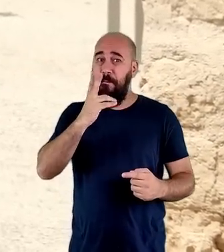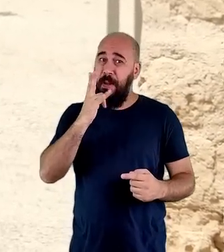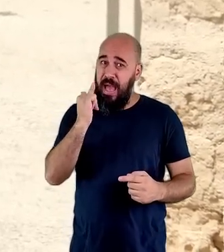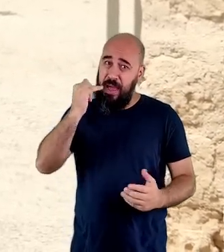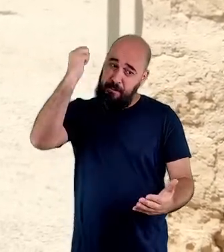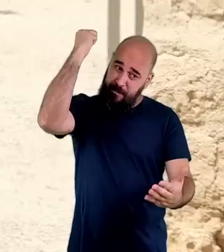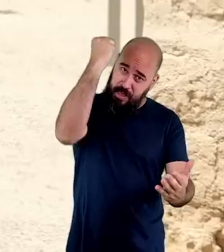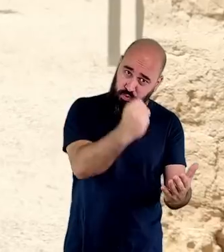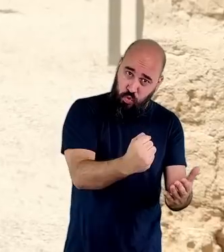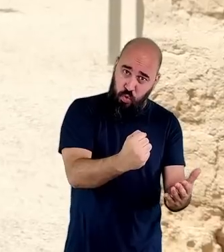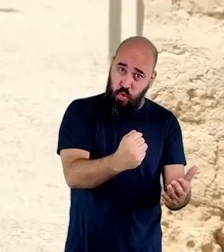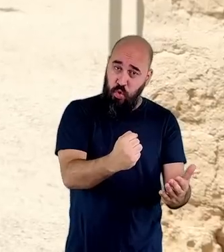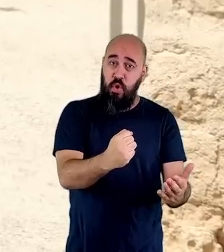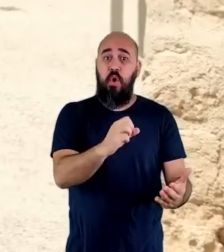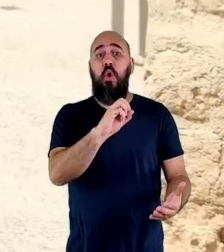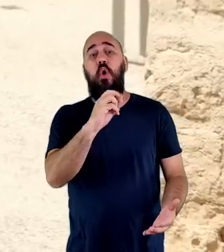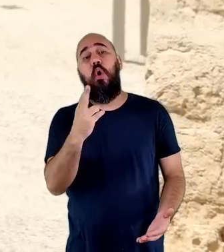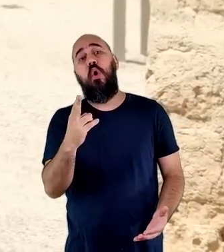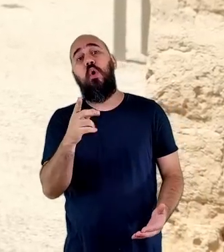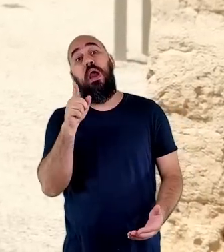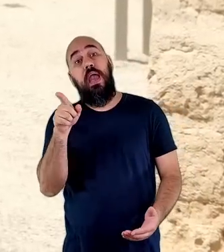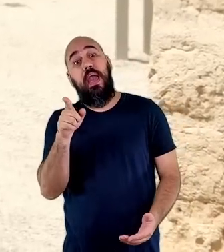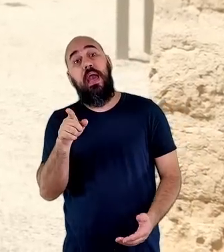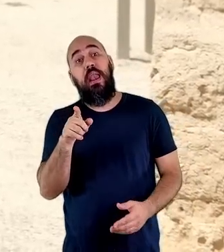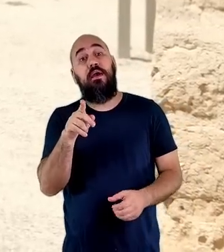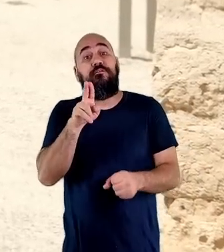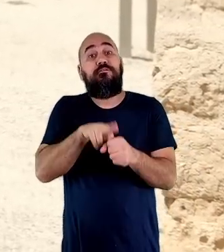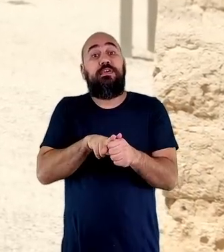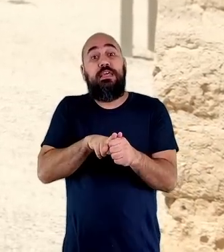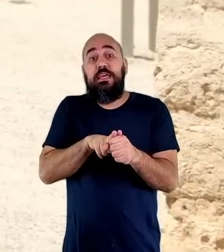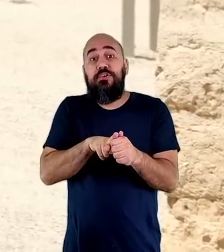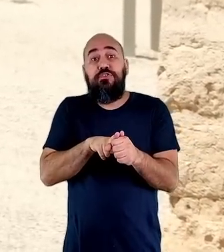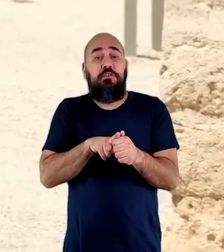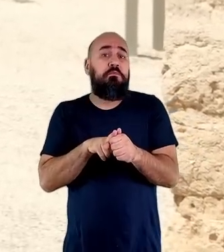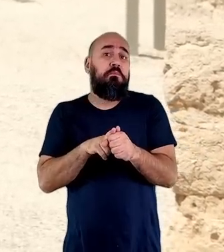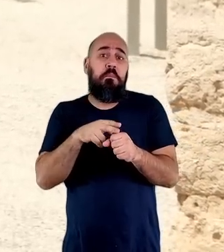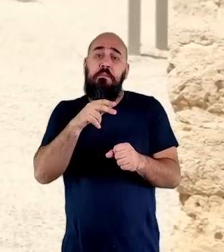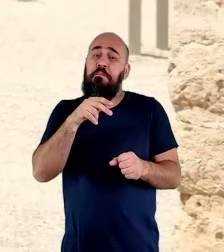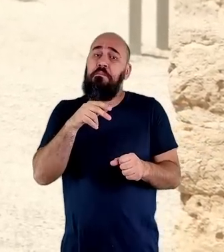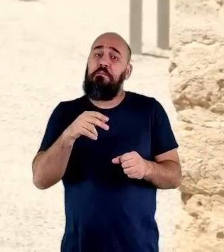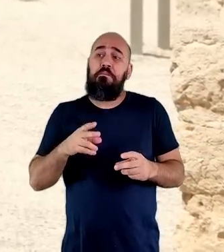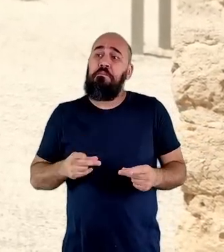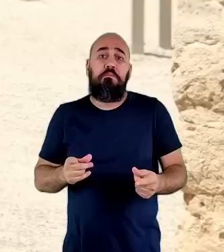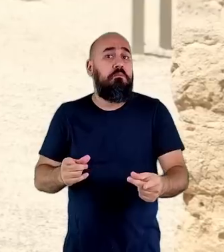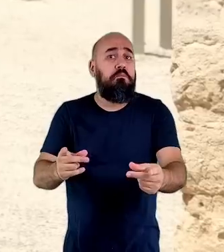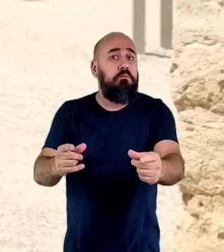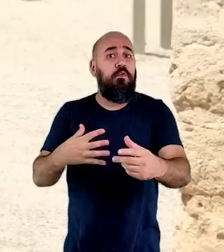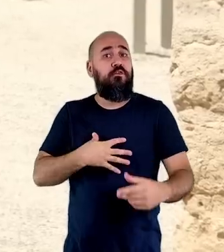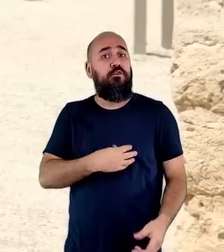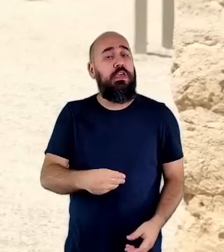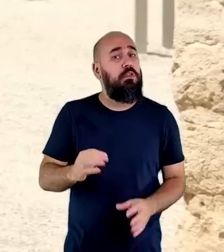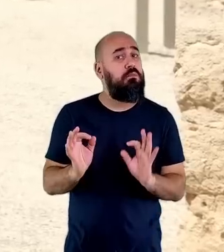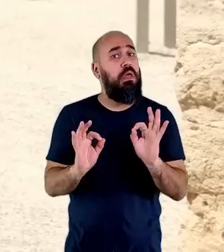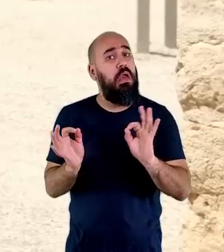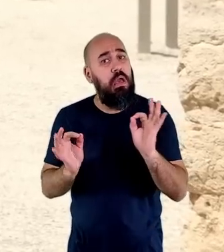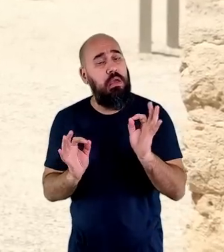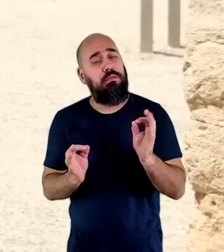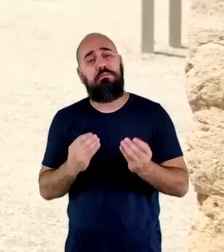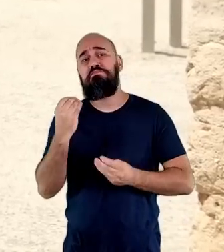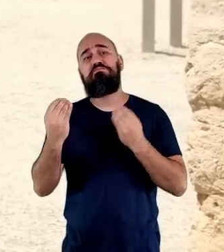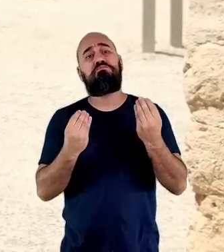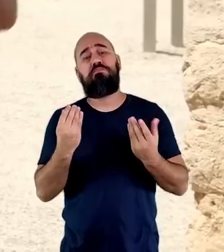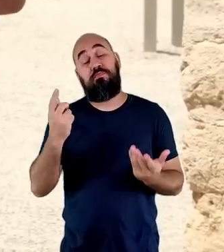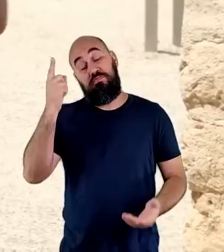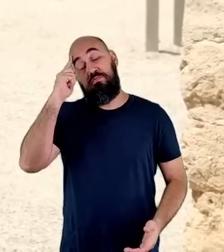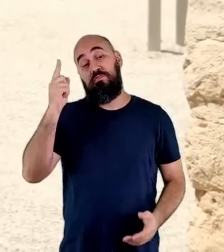sacrifício, ou será que simplesmente ela ficou virgem toda a vida, sem poder casar, sem poder ter filhos e dar descendência ao seu pai?